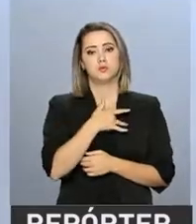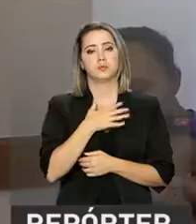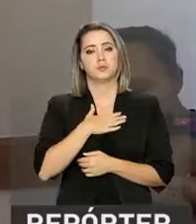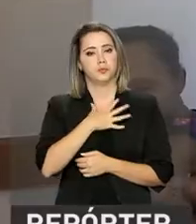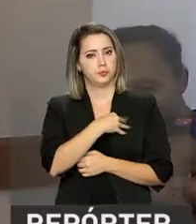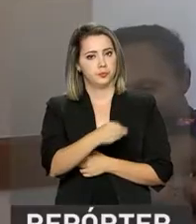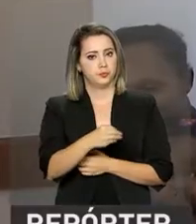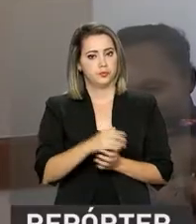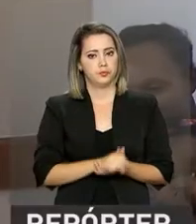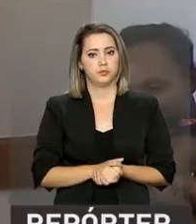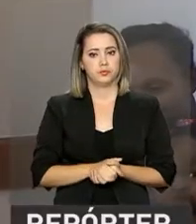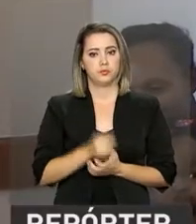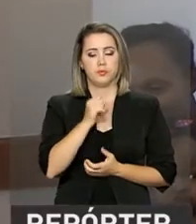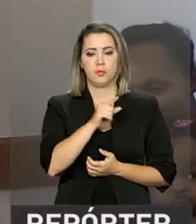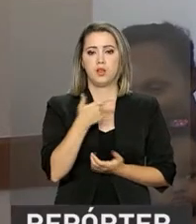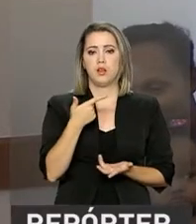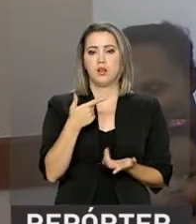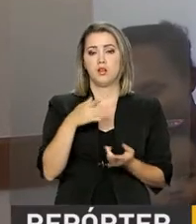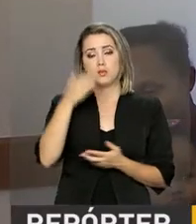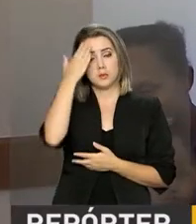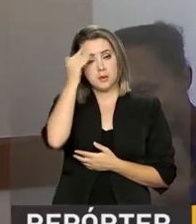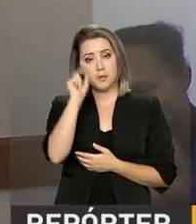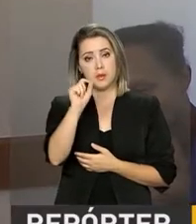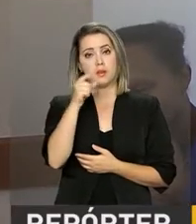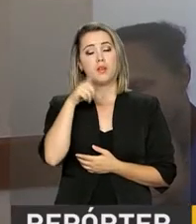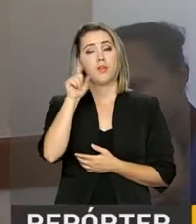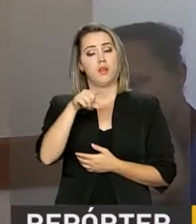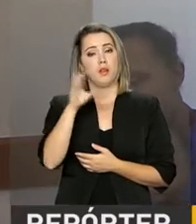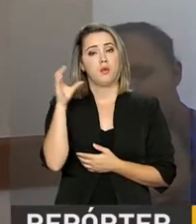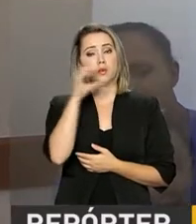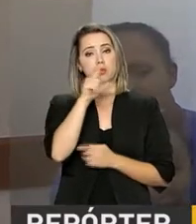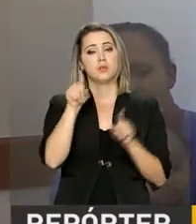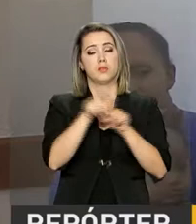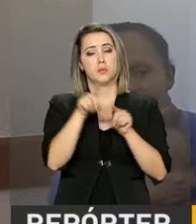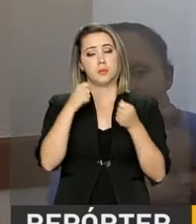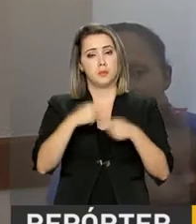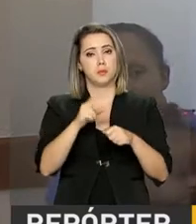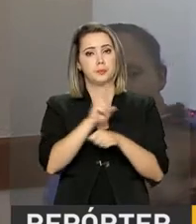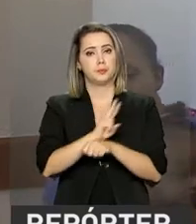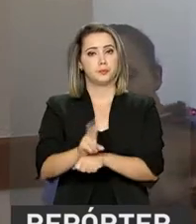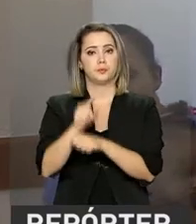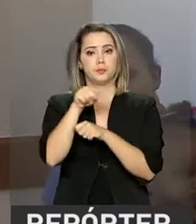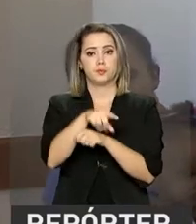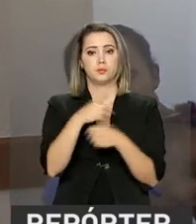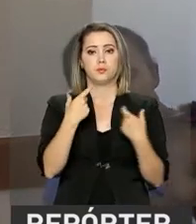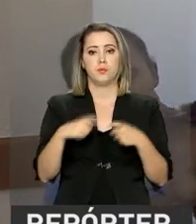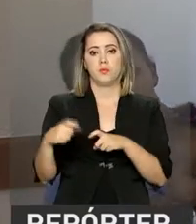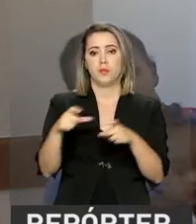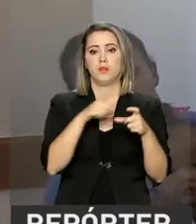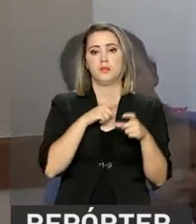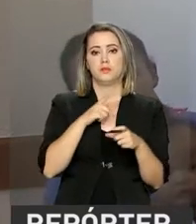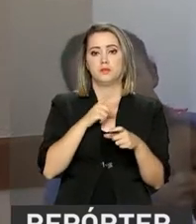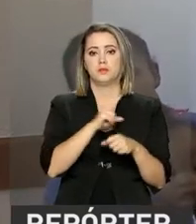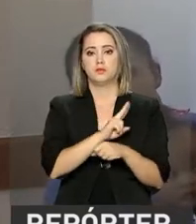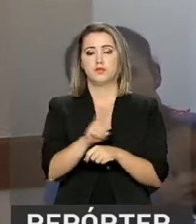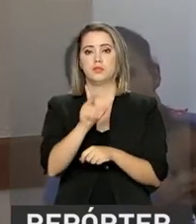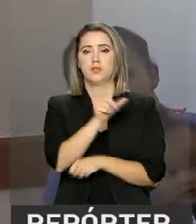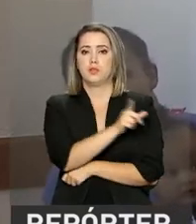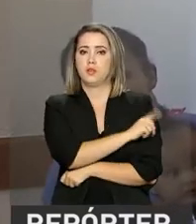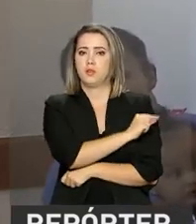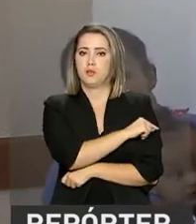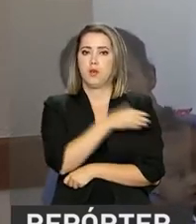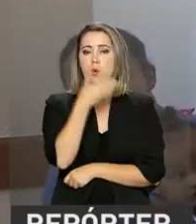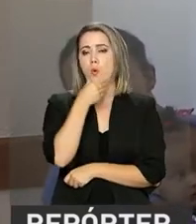né? O que a Luciene não sabia é que os adultos também precisam de imunização. Nos postos de saúde tem vacina o ano todo